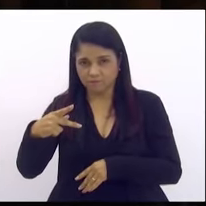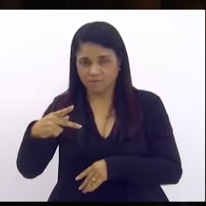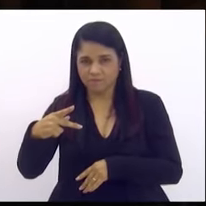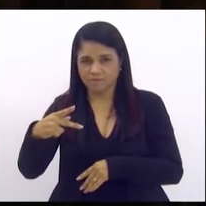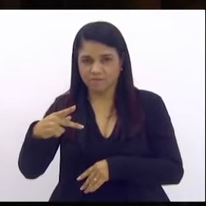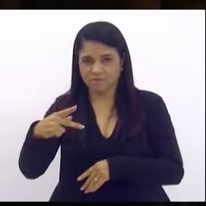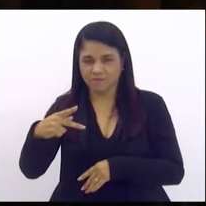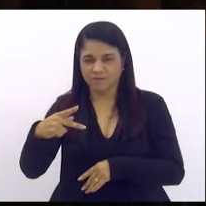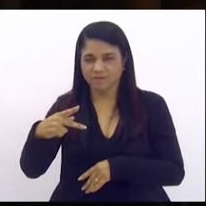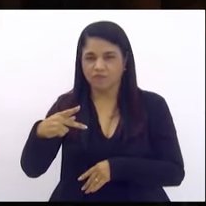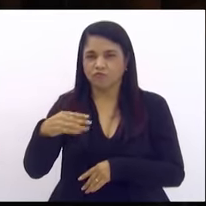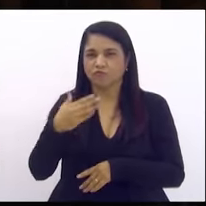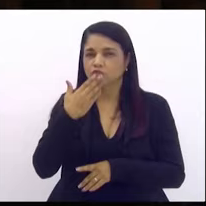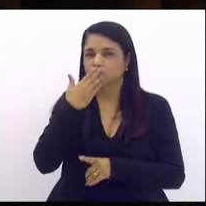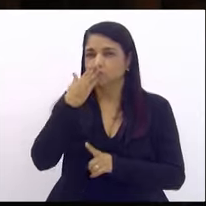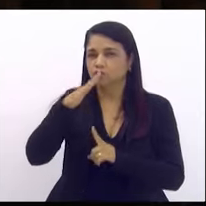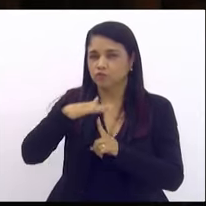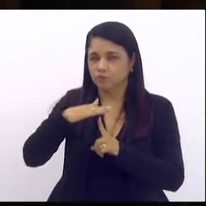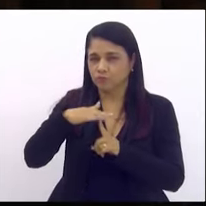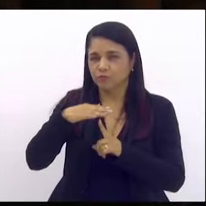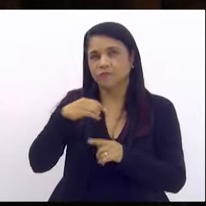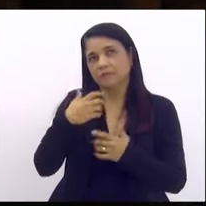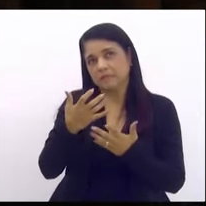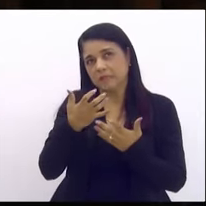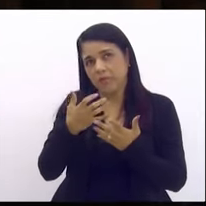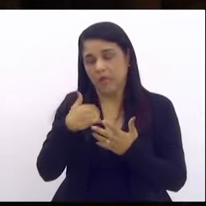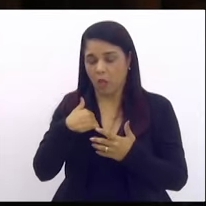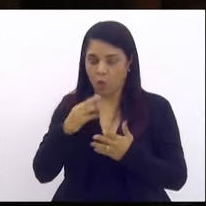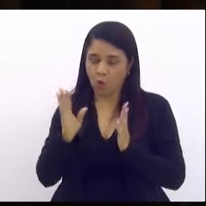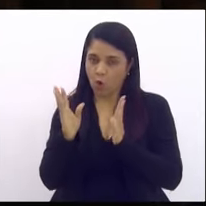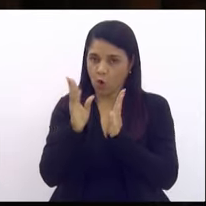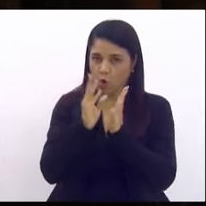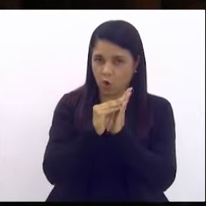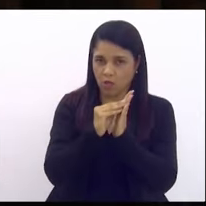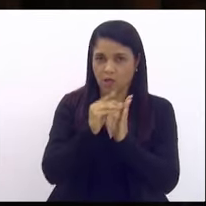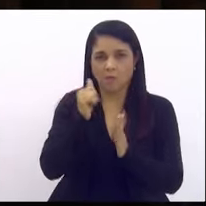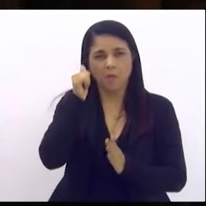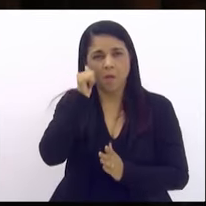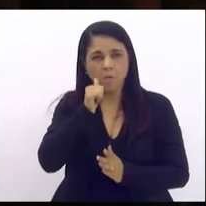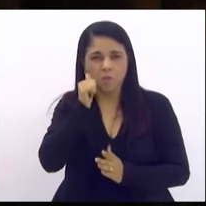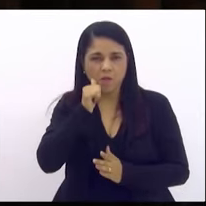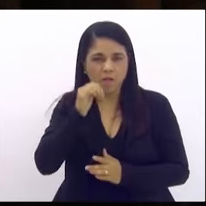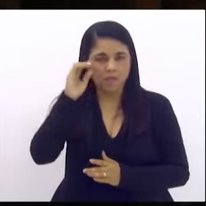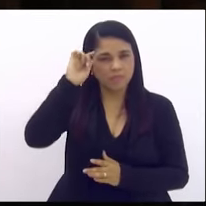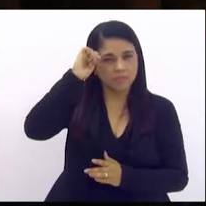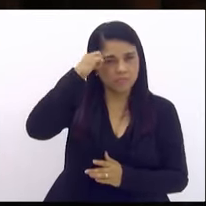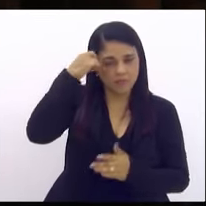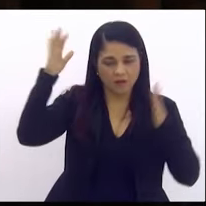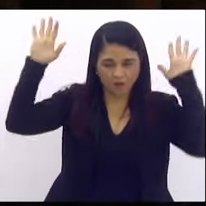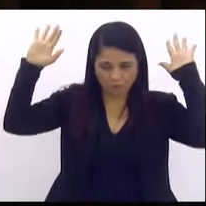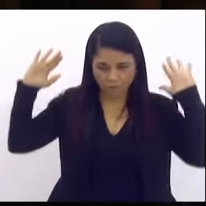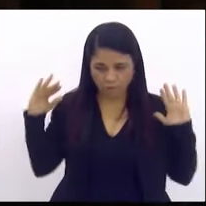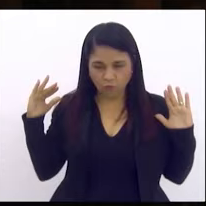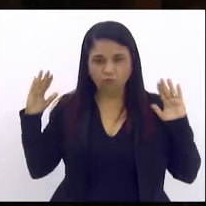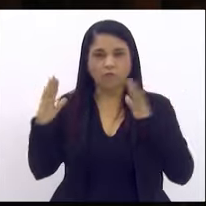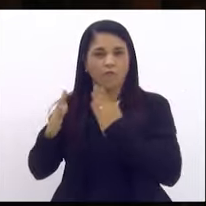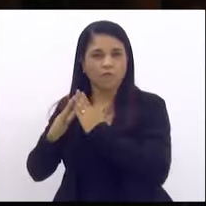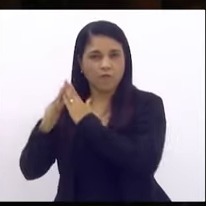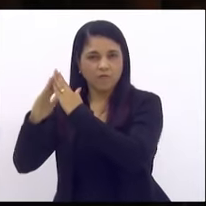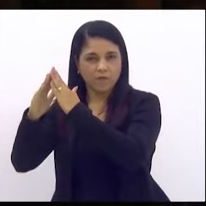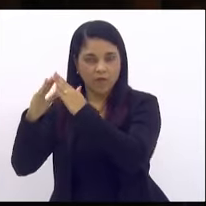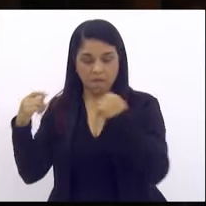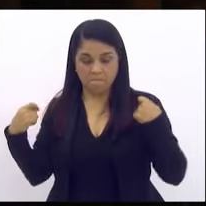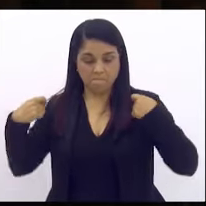de de de situação que você quer no caso que eu coloquei foi uma mulher negra no fundo de uma favela com Blaze